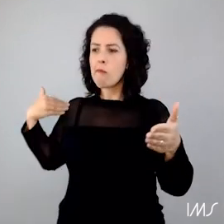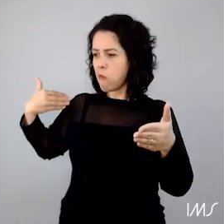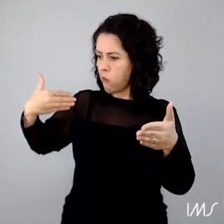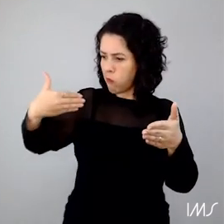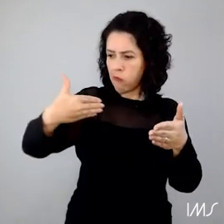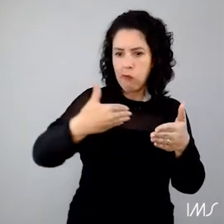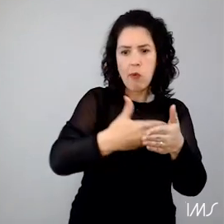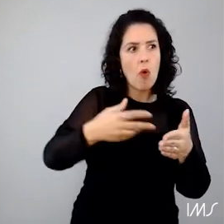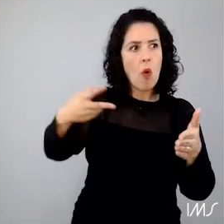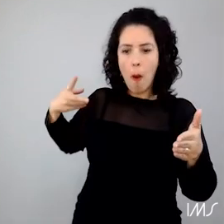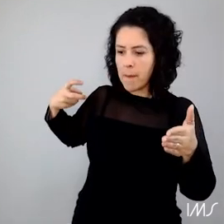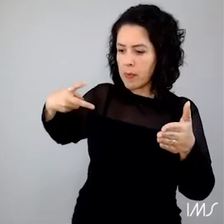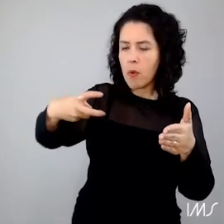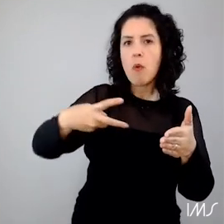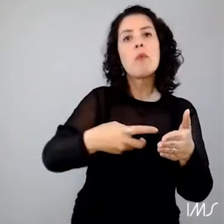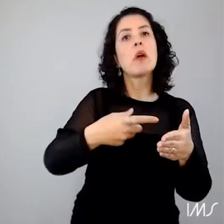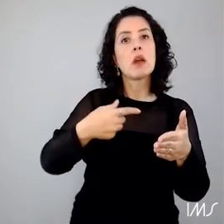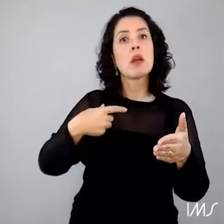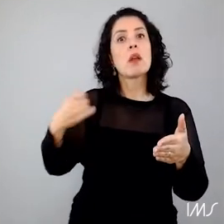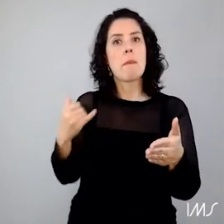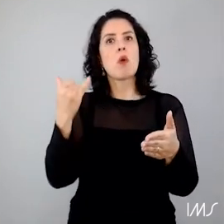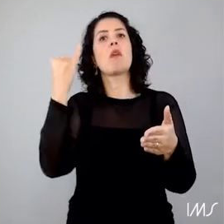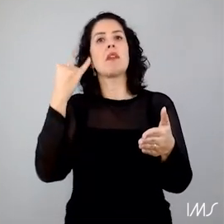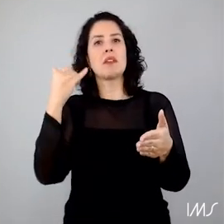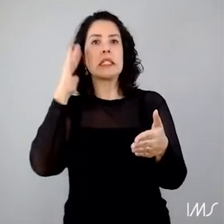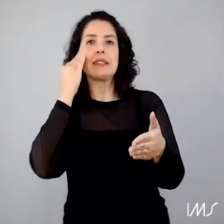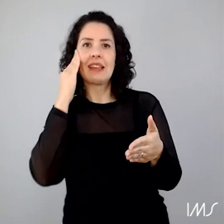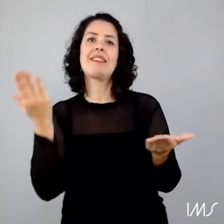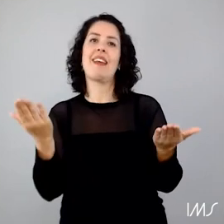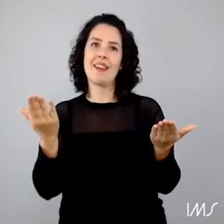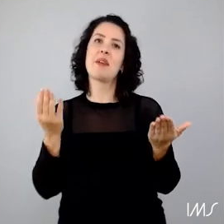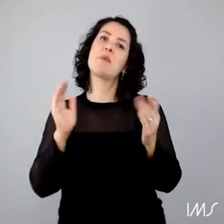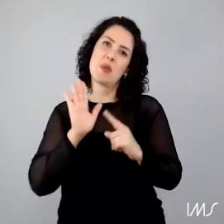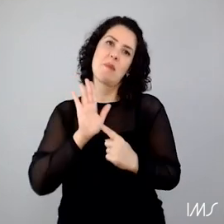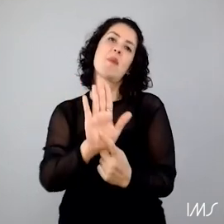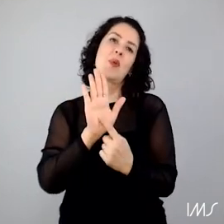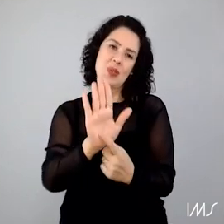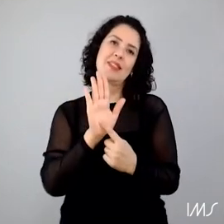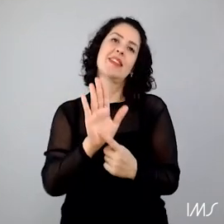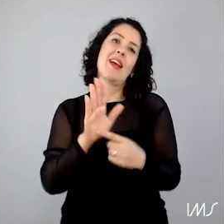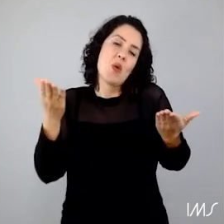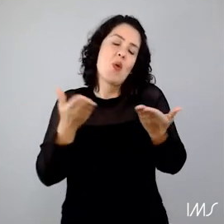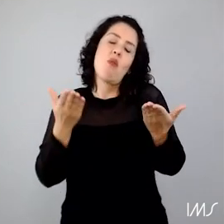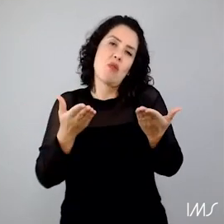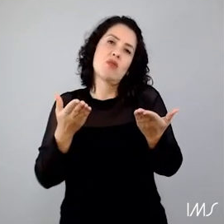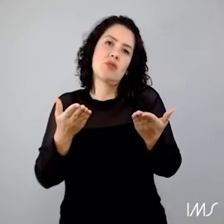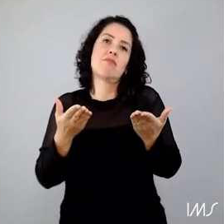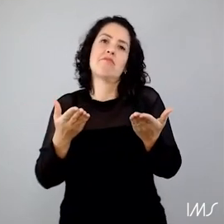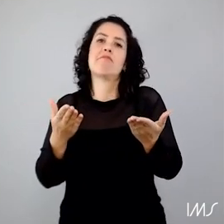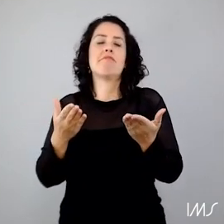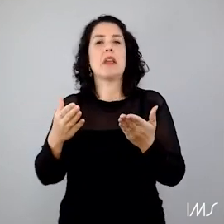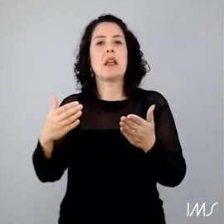tona, né, esses vários momentos muito significativos na trajetória de indivíduos e nossa, né, como sociedade como um